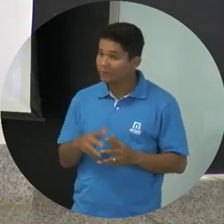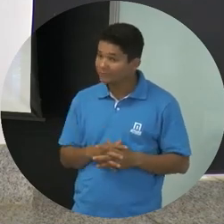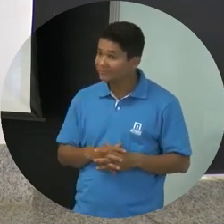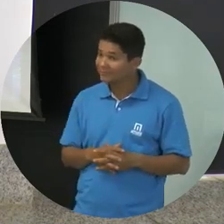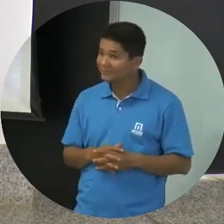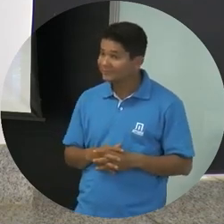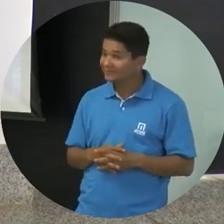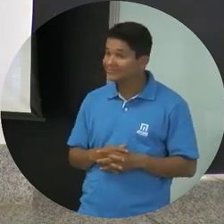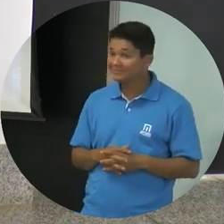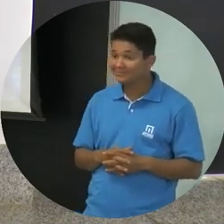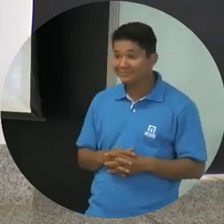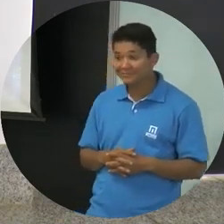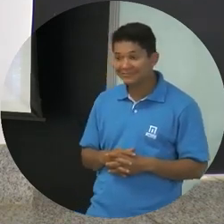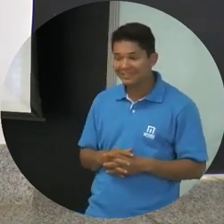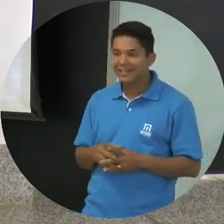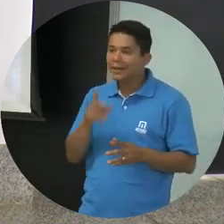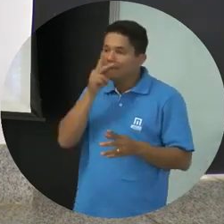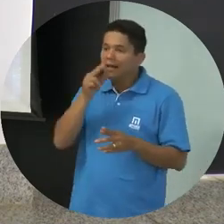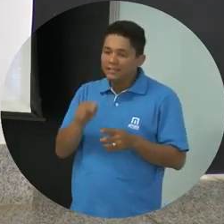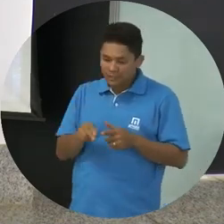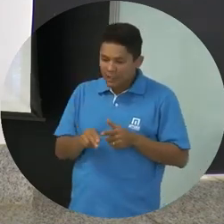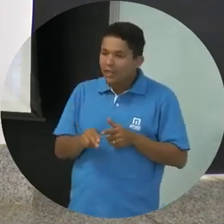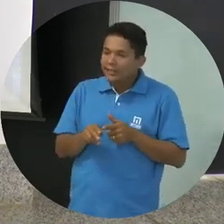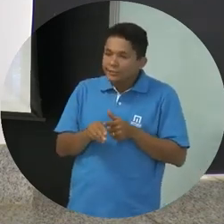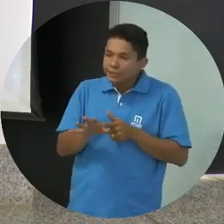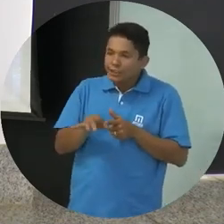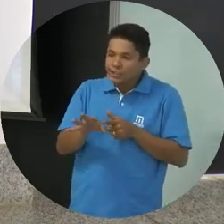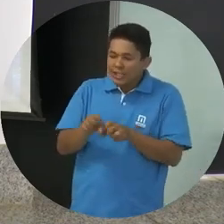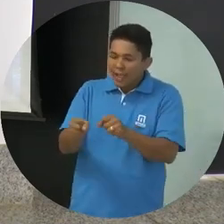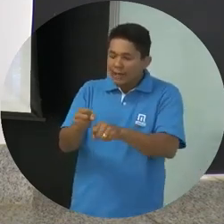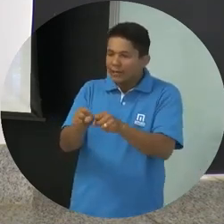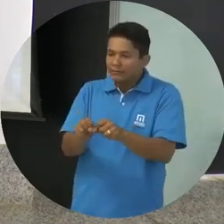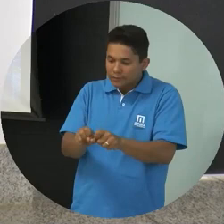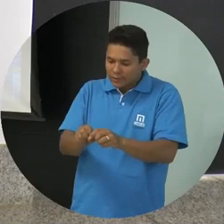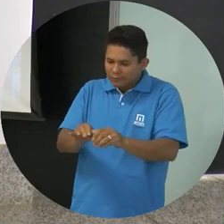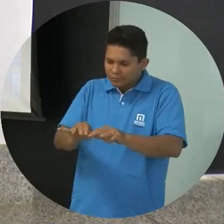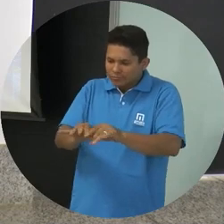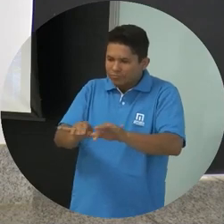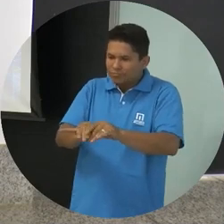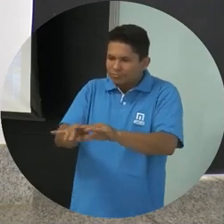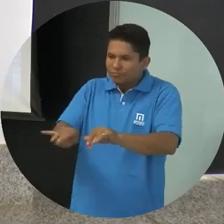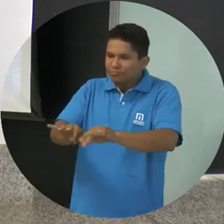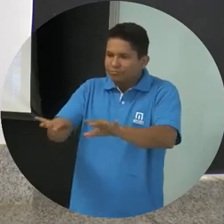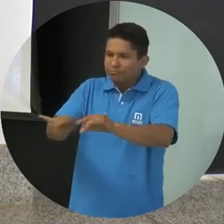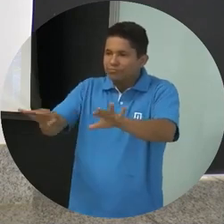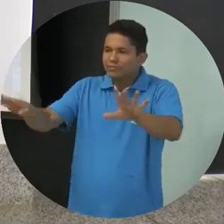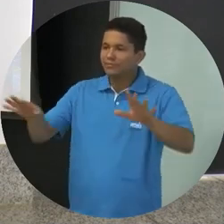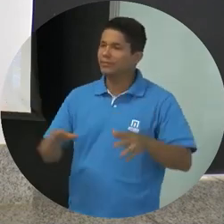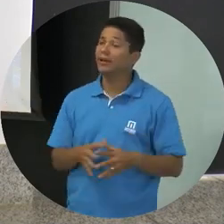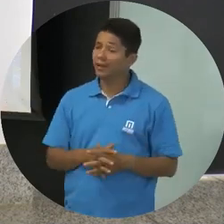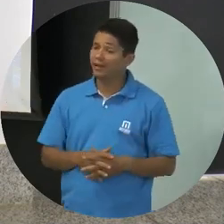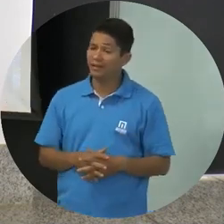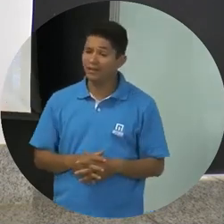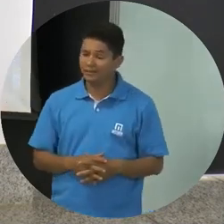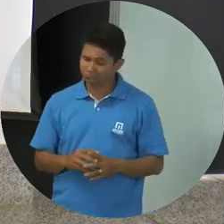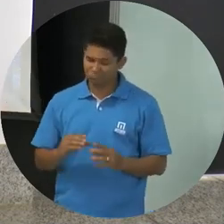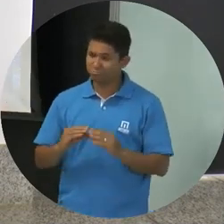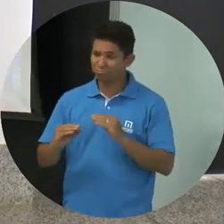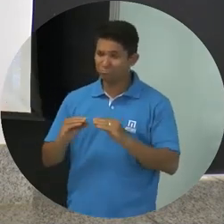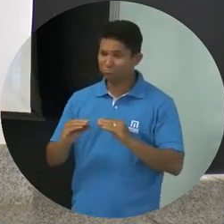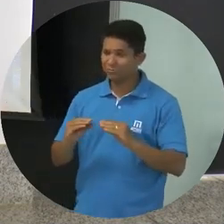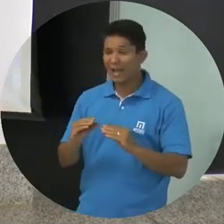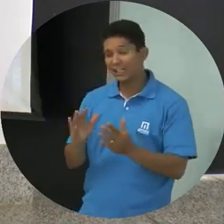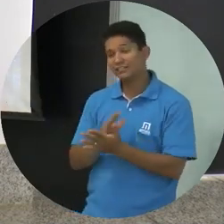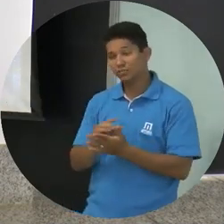têm muito uma convenção assim, vale a pena eu mandar uma bomba pesada para fazer a remoção a partir de 10 metros cúbicos de concreto. Isso pensando